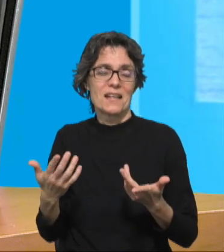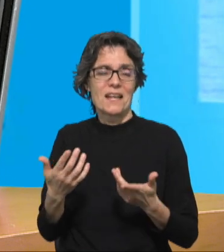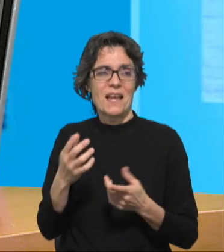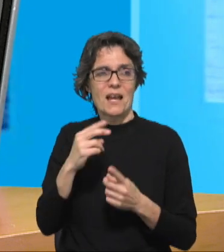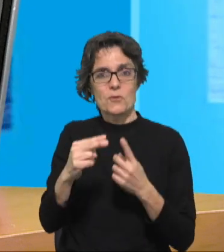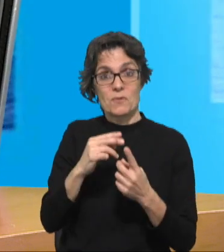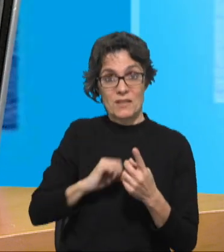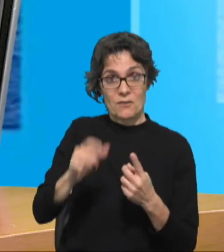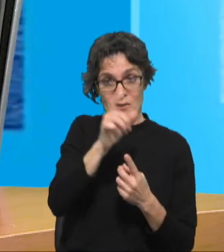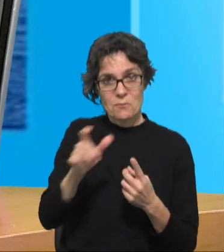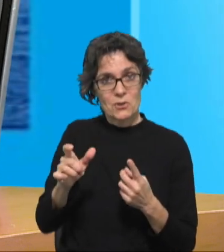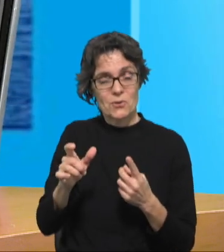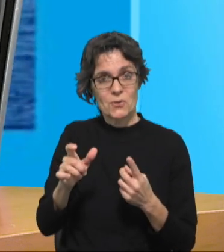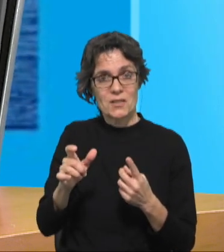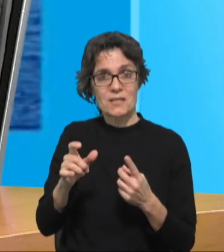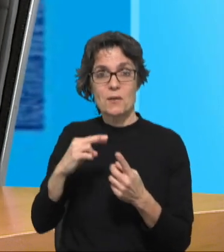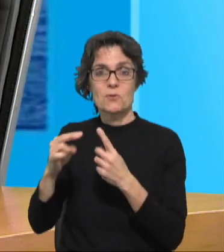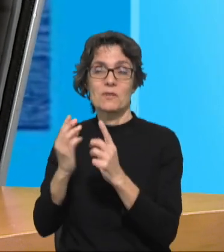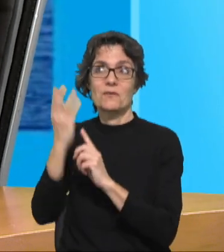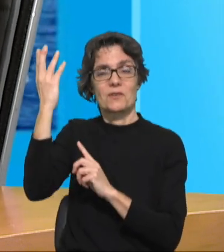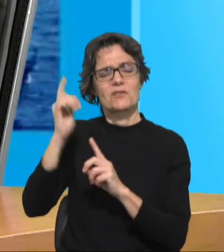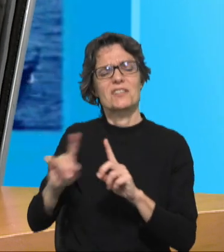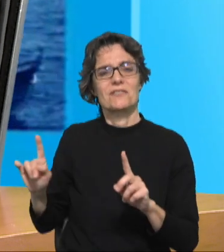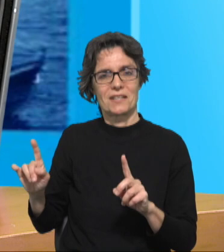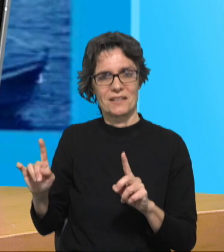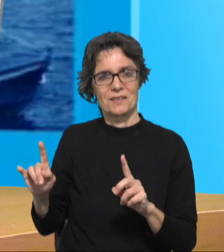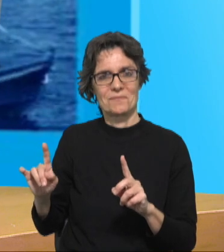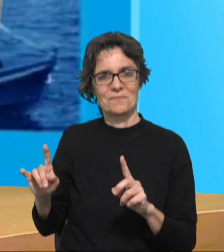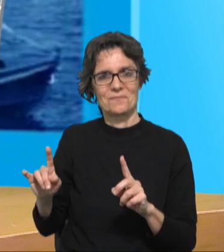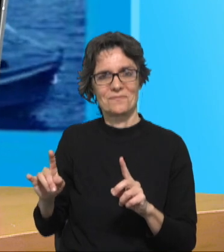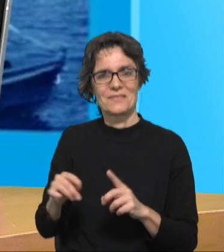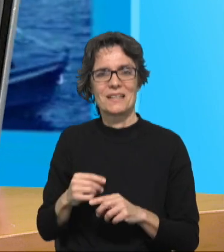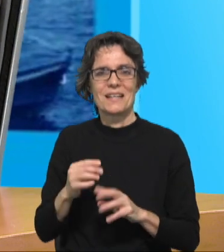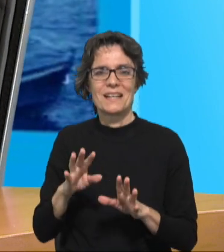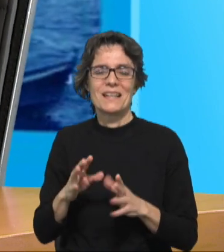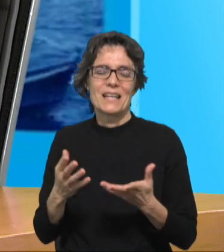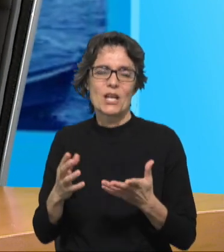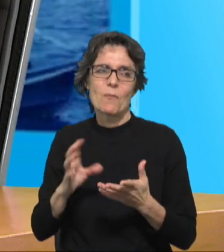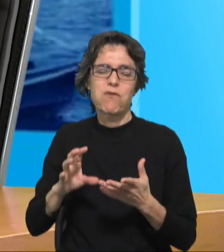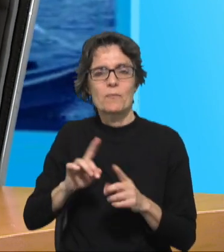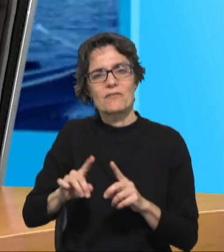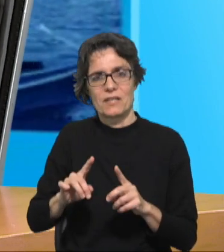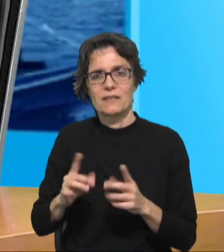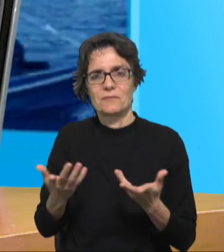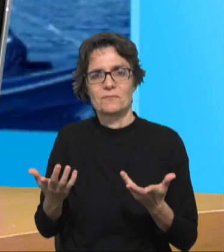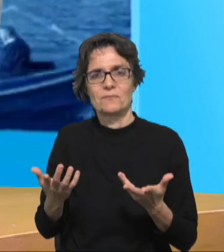realidade acusam-nos um pouco até de estamos fora da realidade, mas é outra maneira de ver a realidade, porque